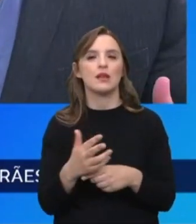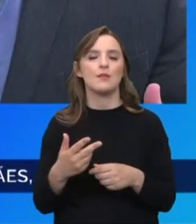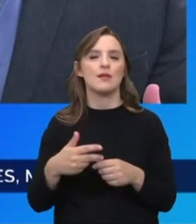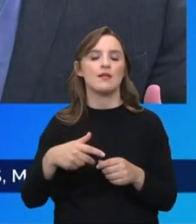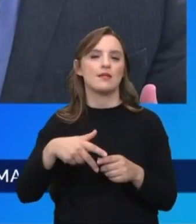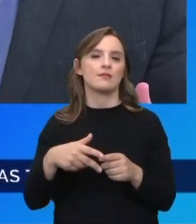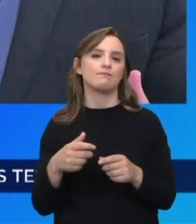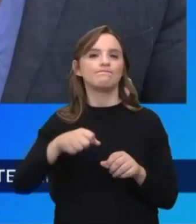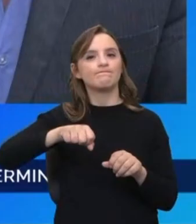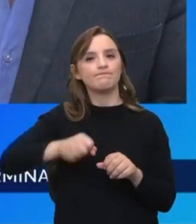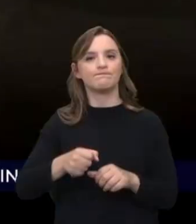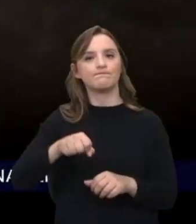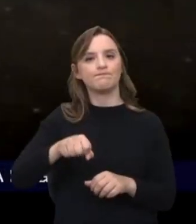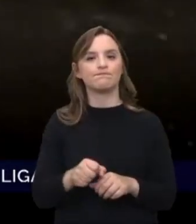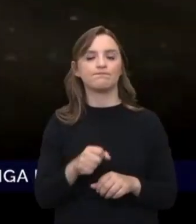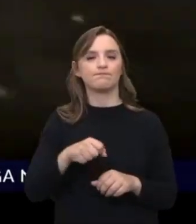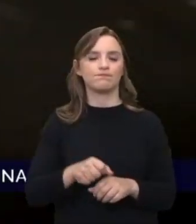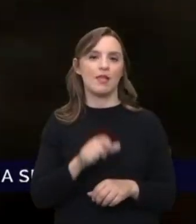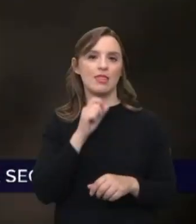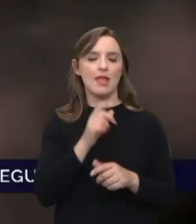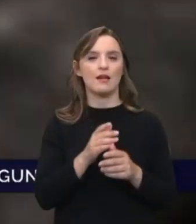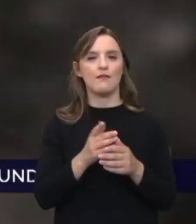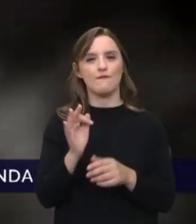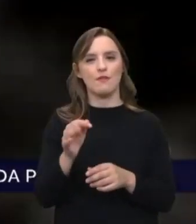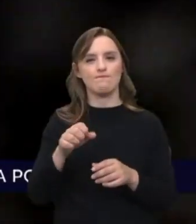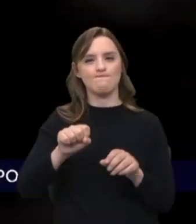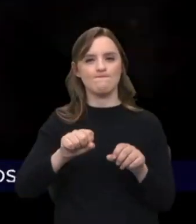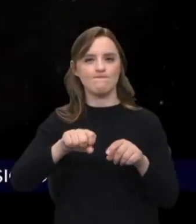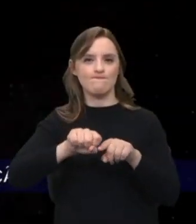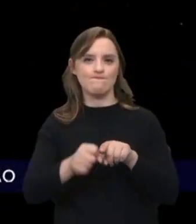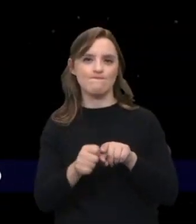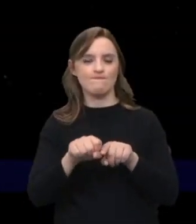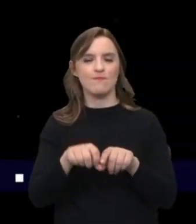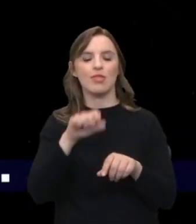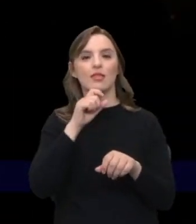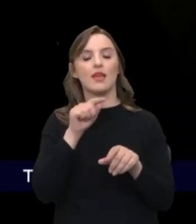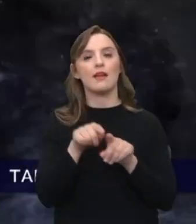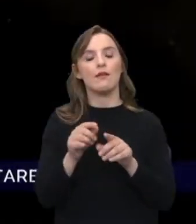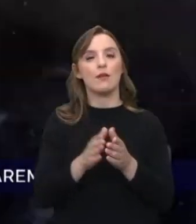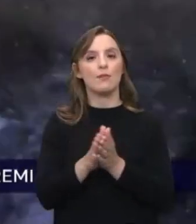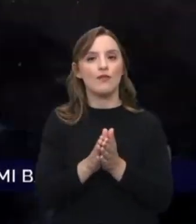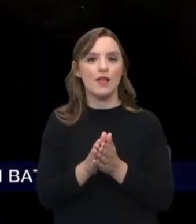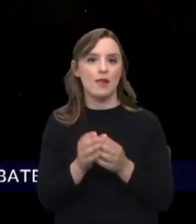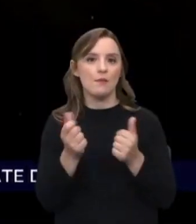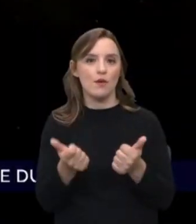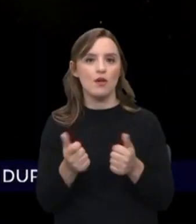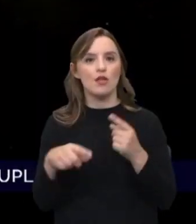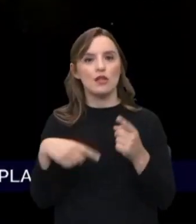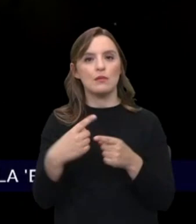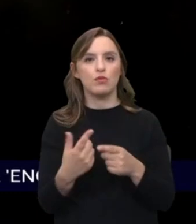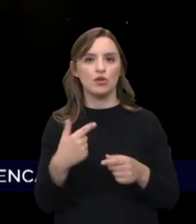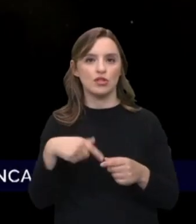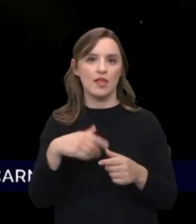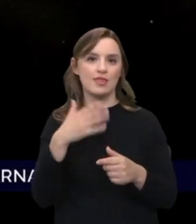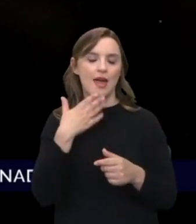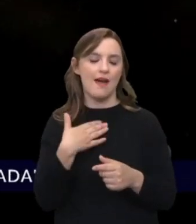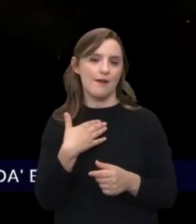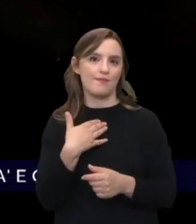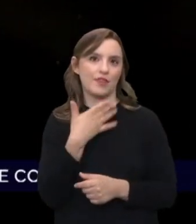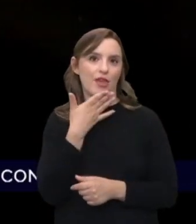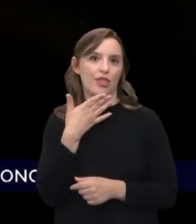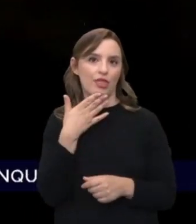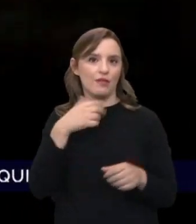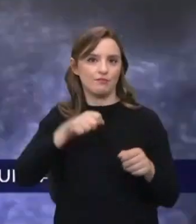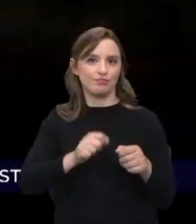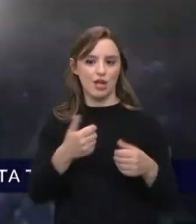muitas coisas, mas é um facilitador. Ele depois não entra propriamente na construção daquilo que nós estamos a querer fazer. Ajuda-nos